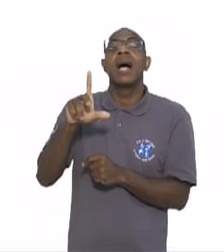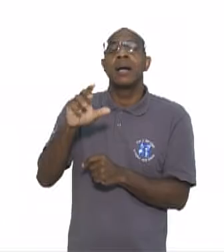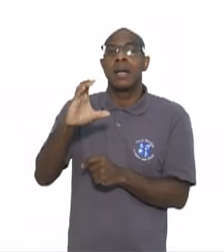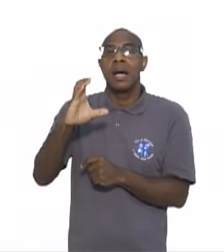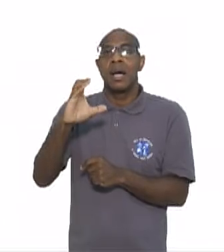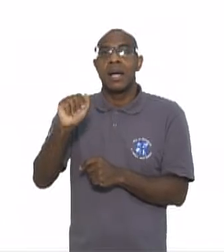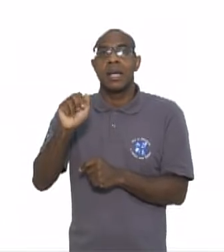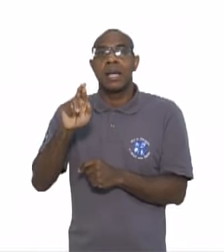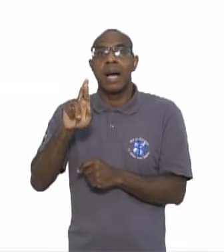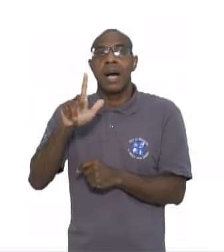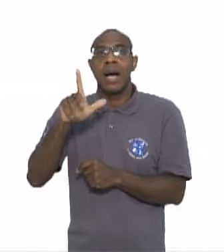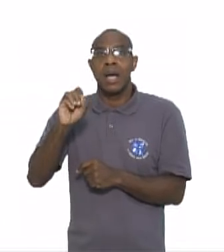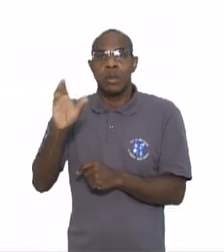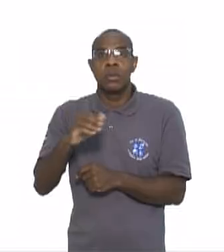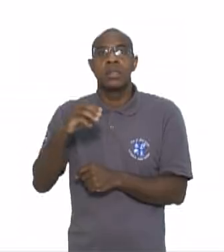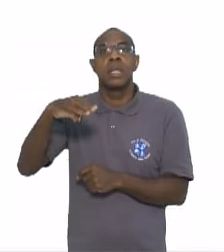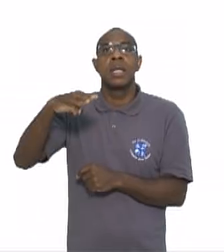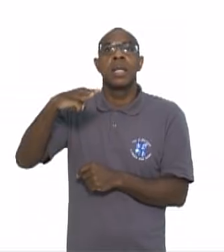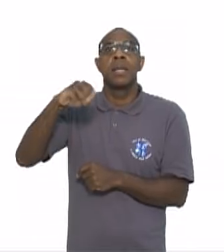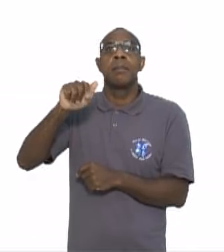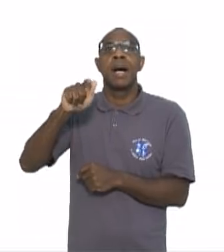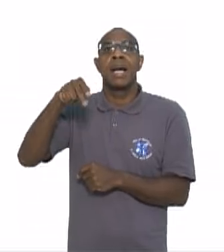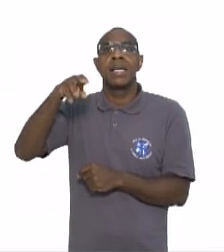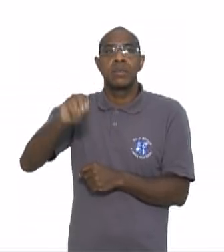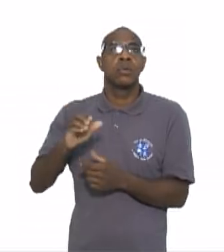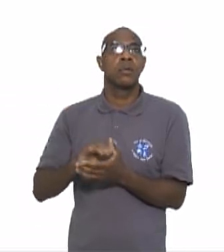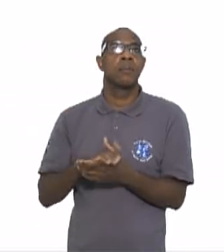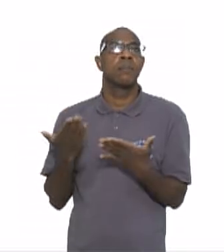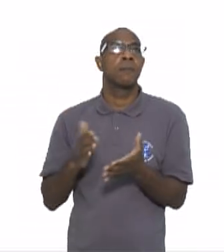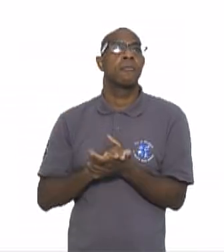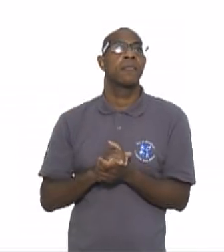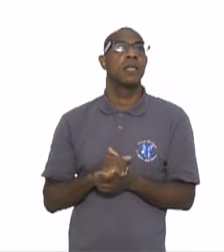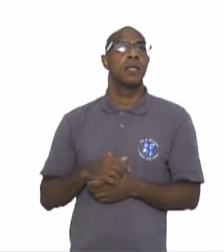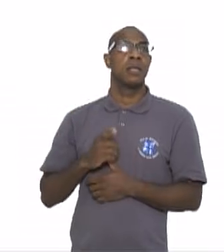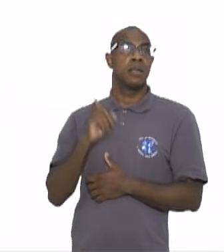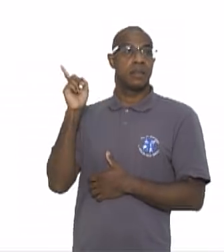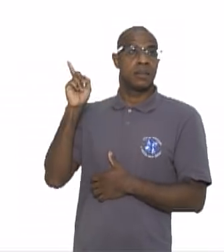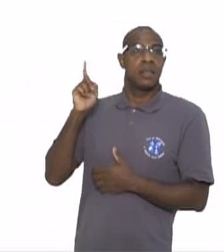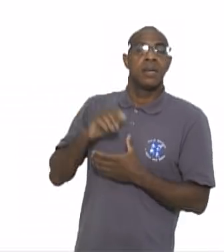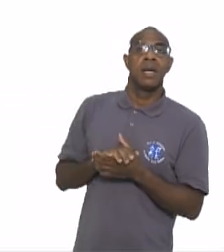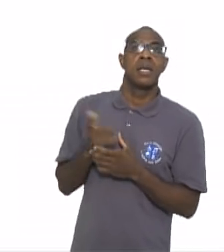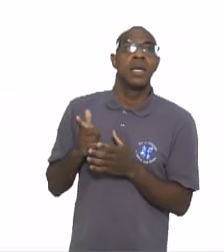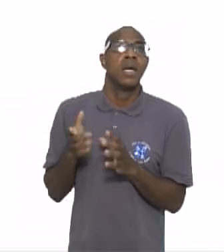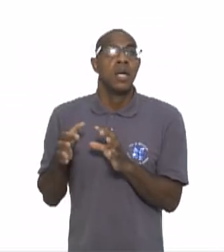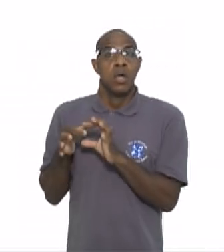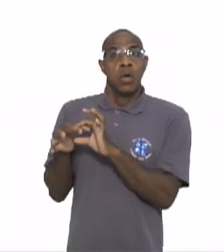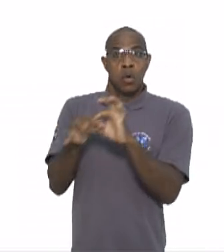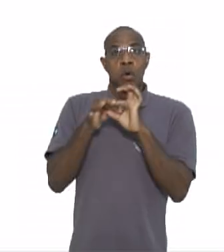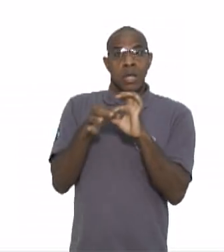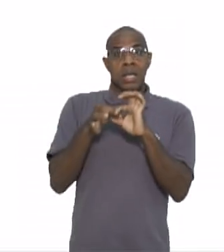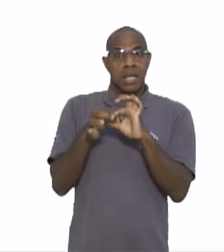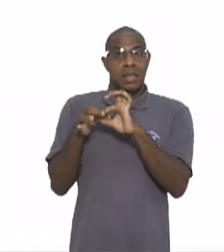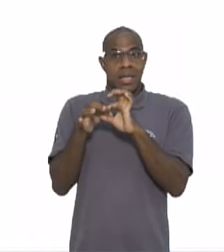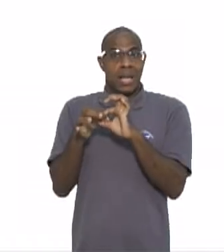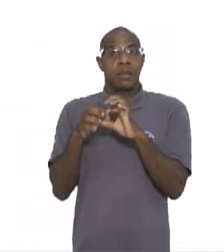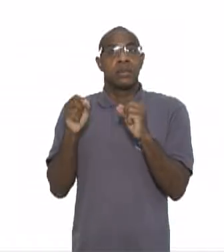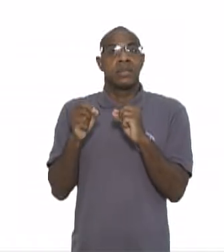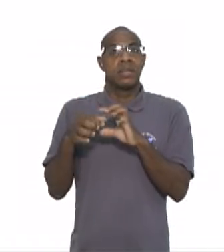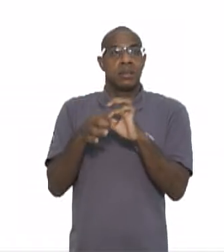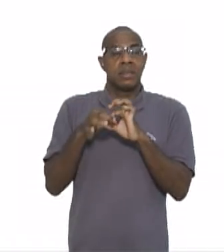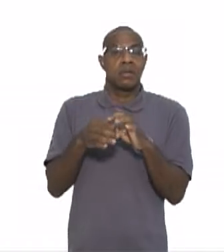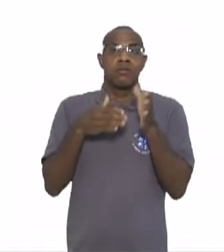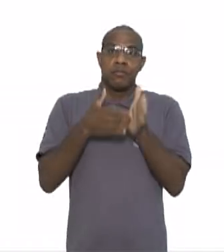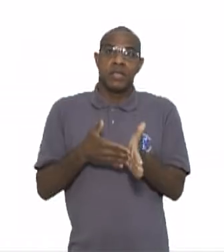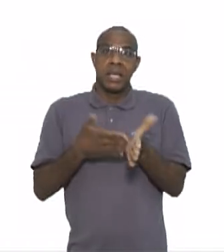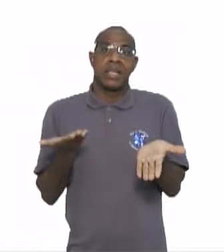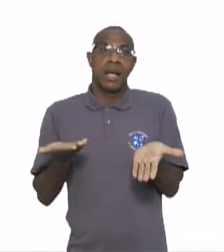A formação da sociedade feudal. Entre esses parâmetros podemos citar os laços de fidelidade entre o rei e os seus guerreiros. Para